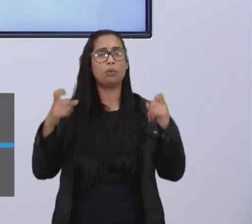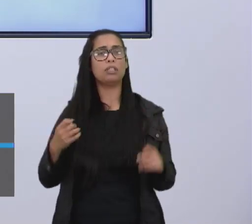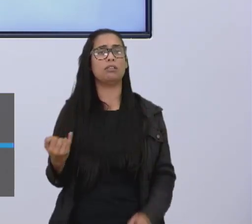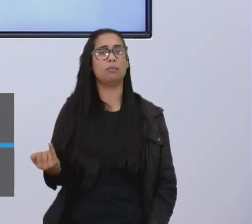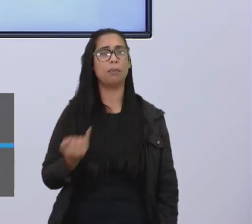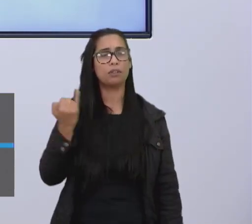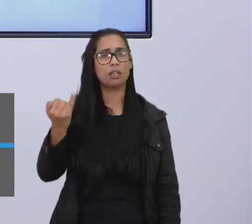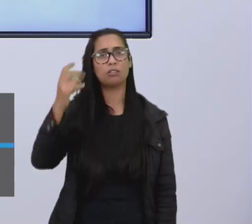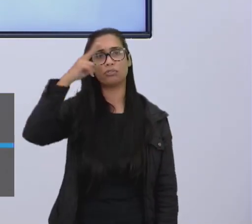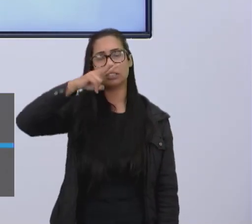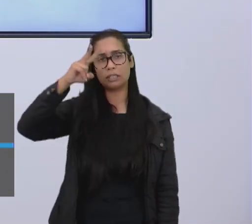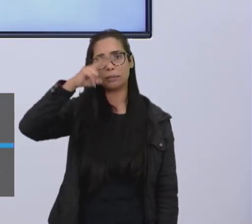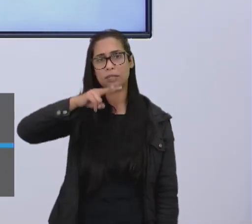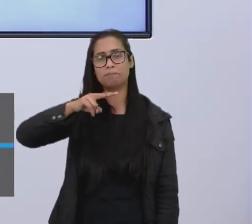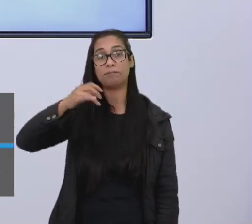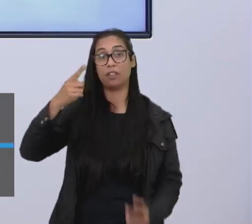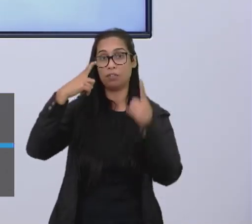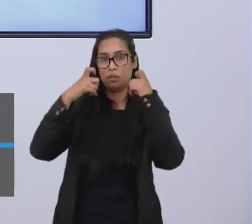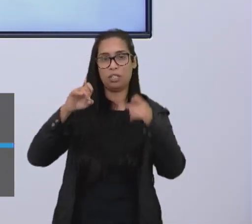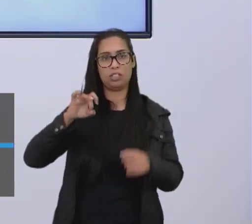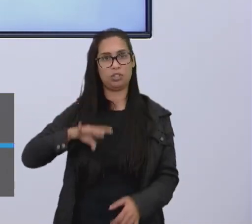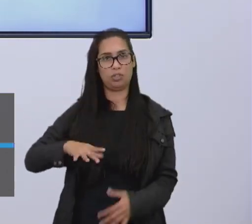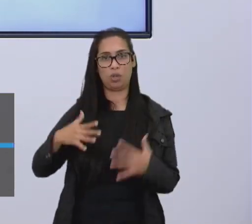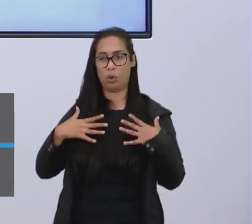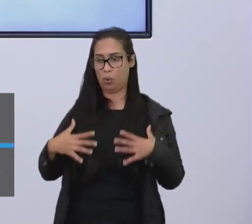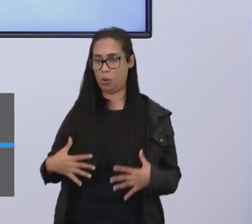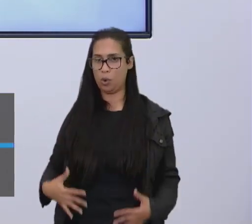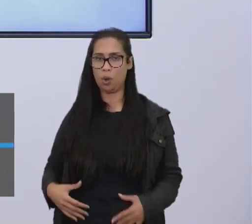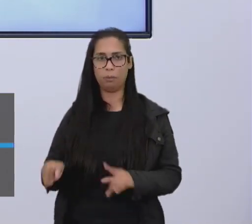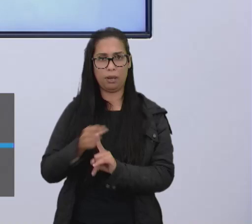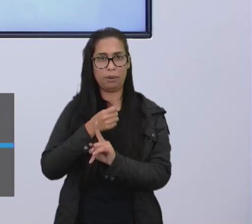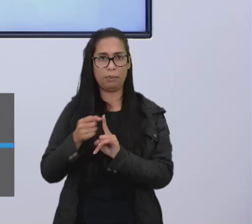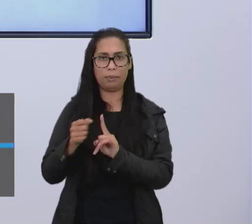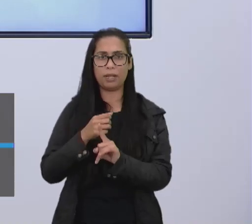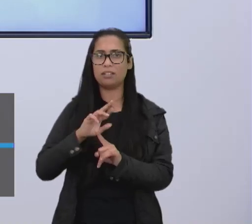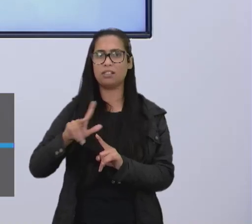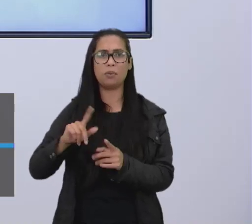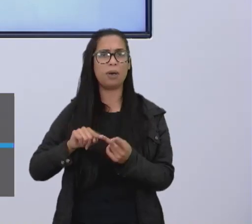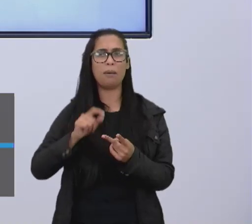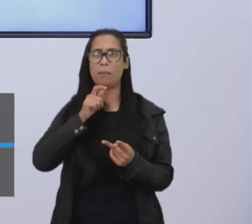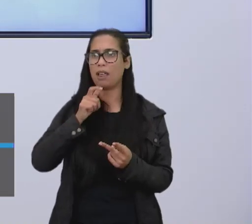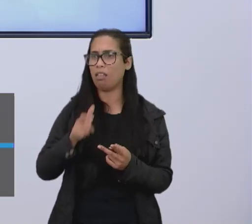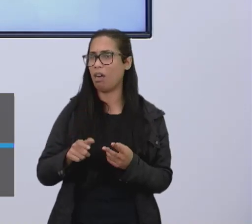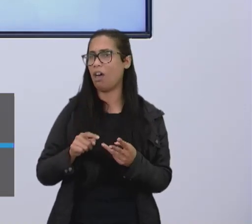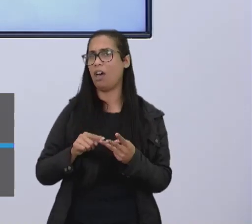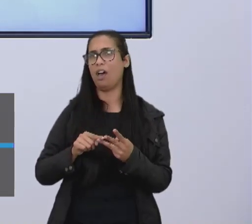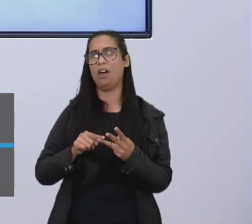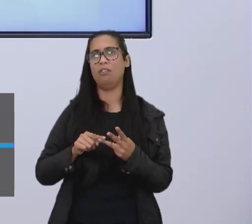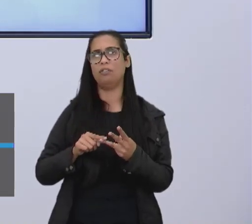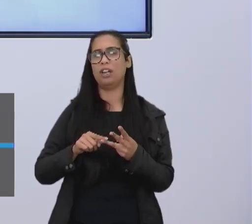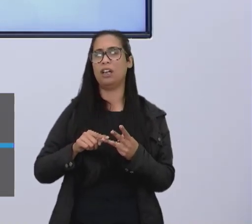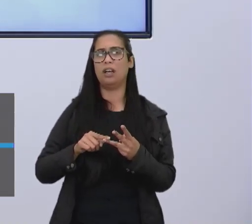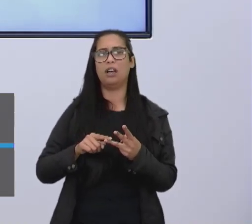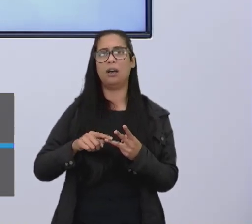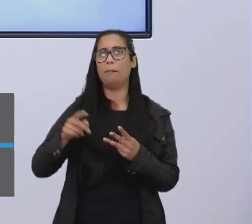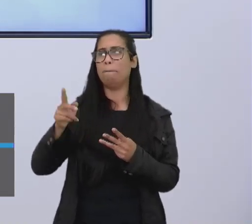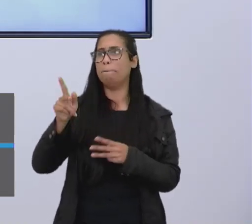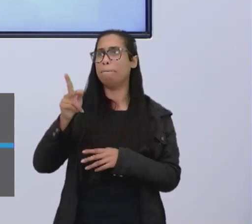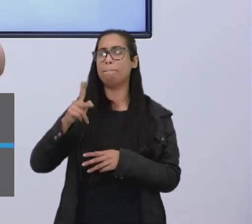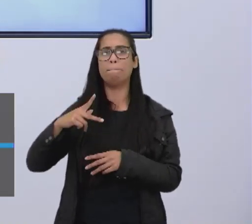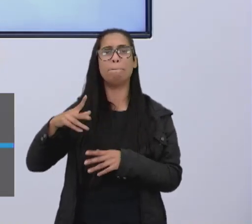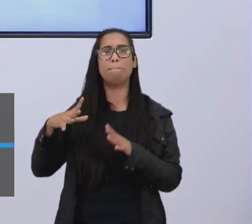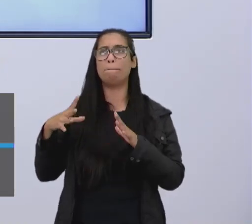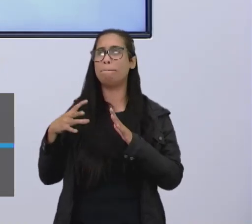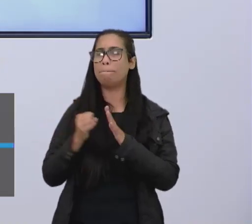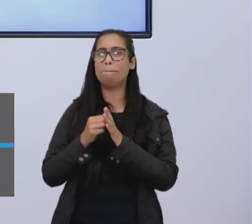importante lembrar, é que a violência não é só física. A violência ela é verbal, a violência ela é moral, ela é patrimonial. Então, quando eu chego pra você e